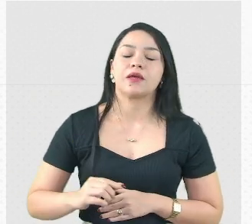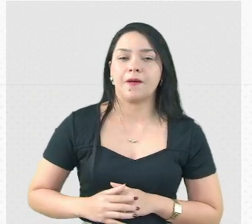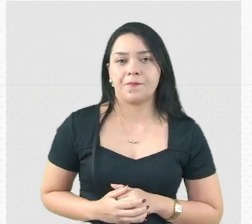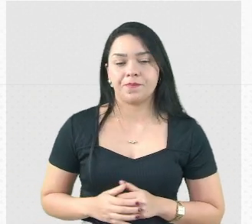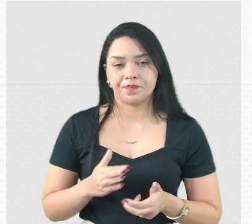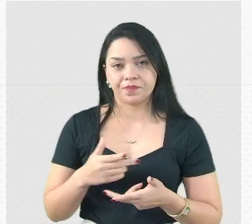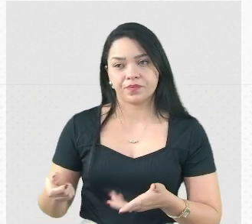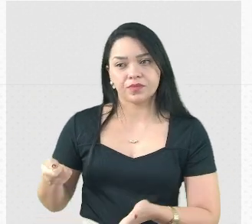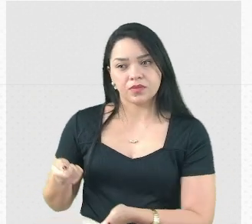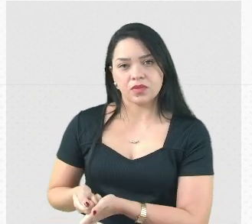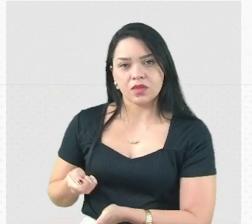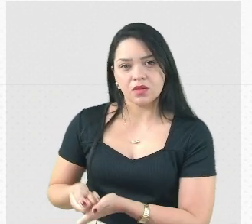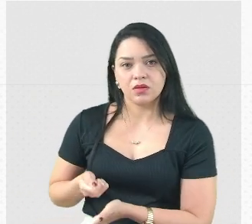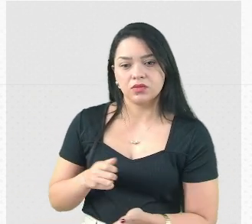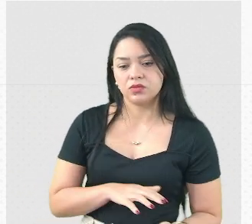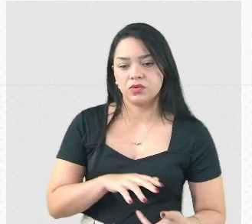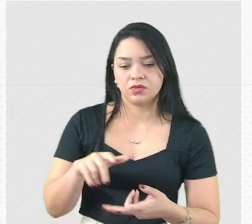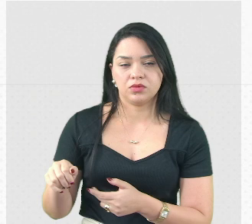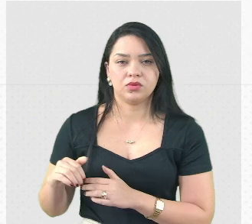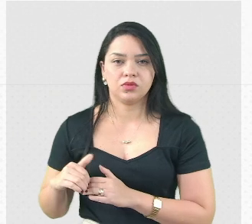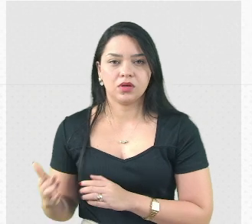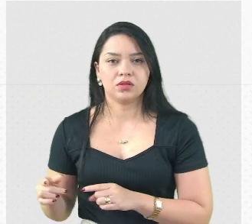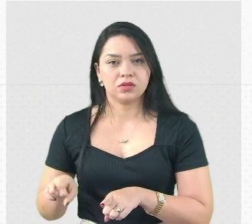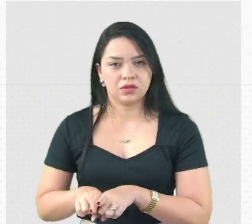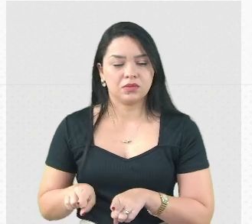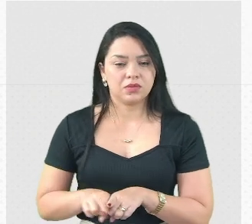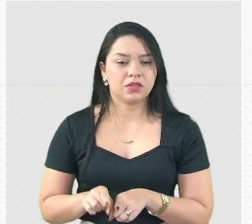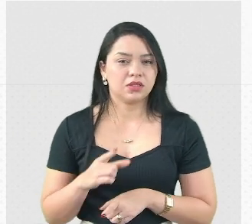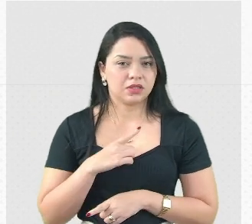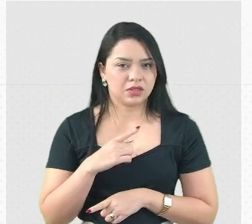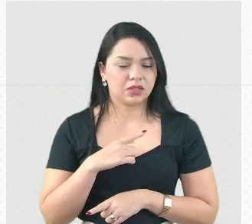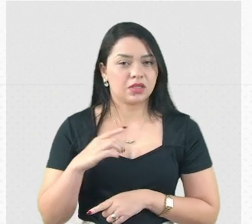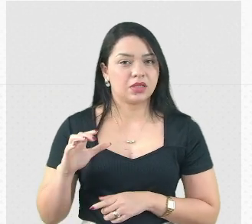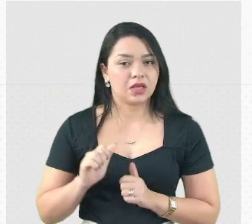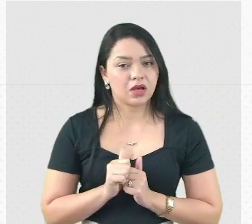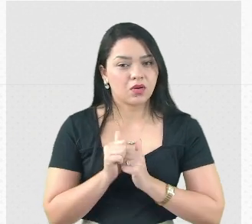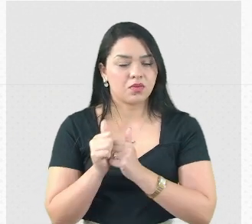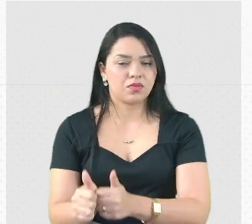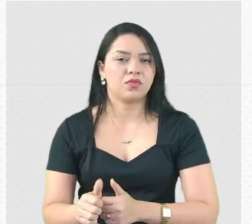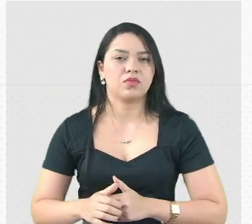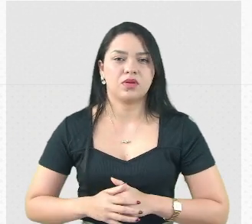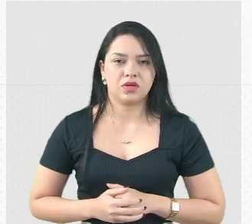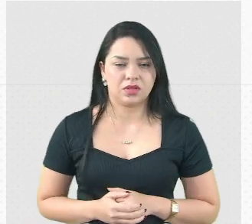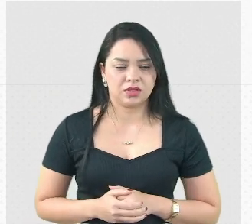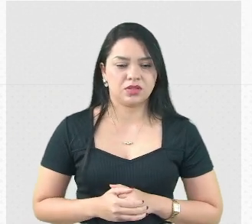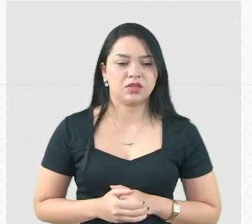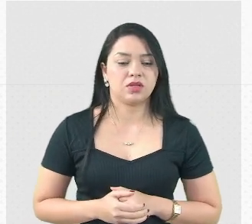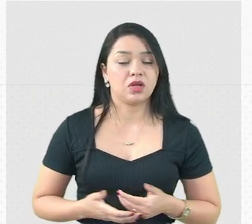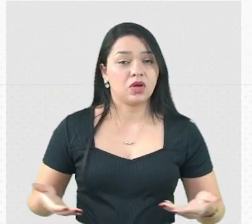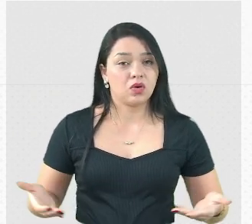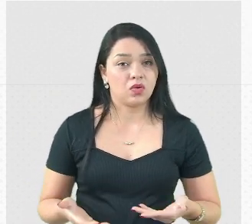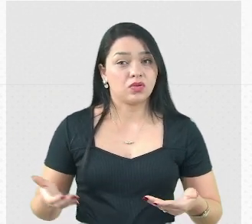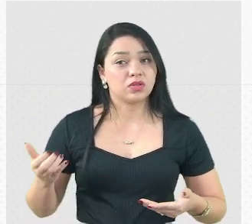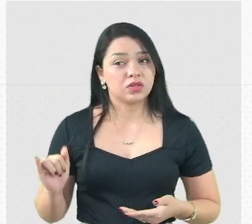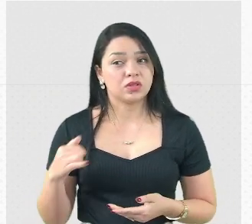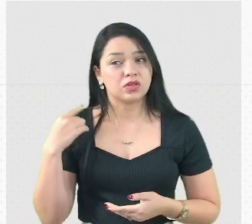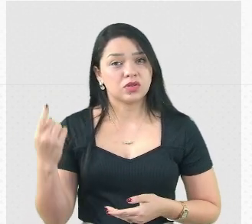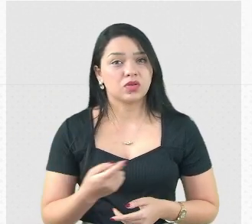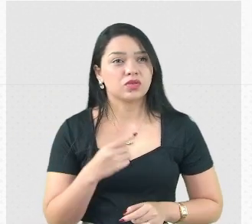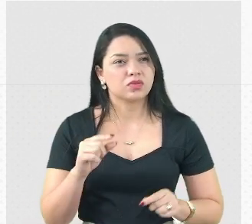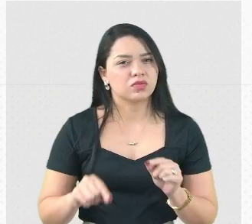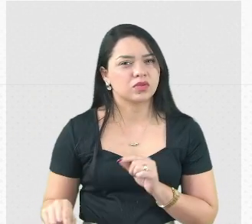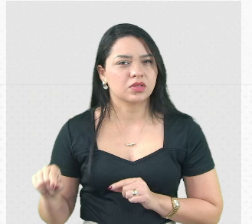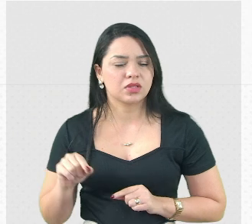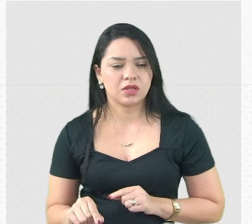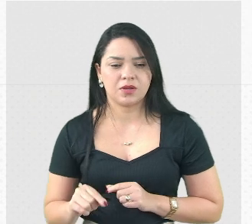das cobranças do mundo atual, além do sedentarismo que acompanha esses indivíduos. Hoje, se nós formos fazer um